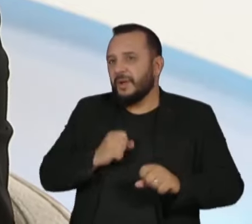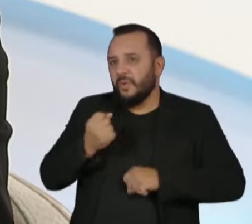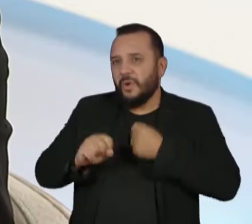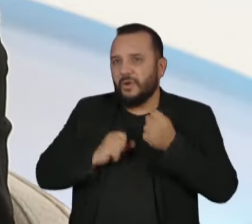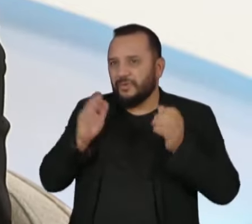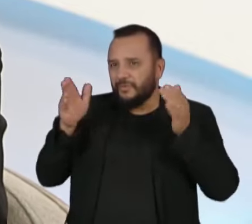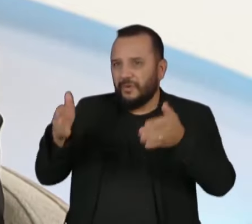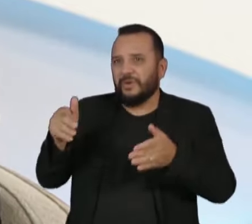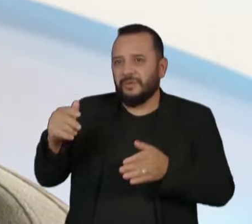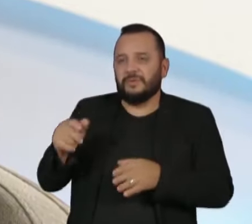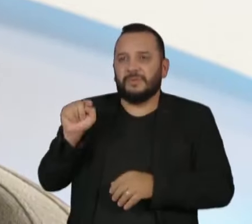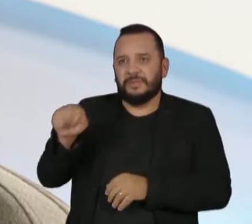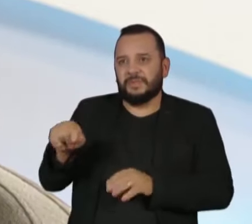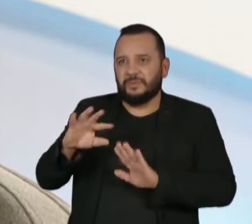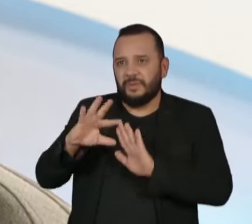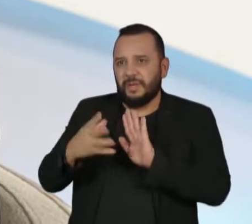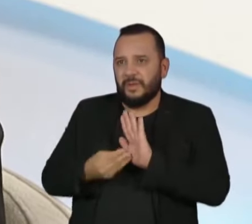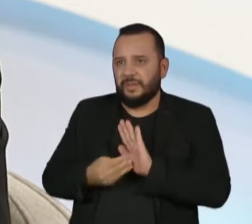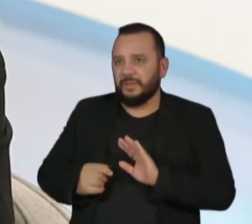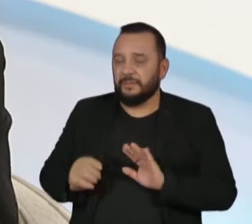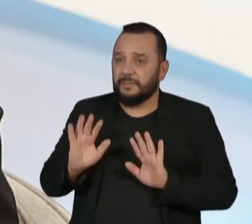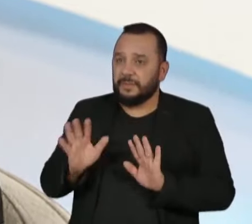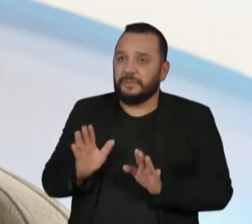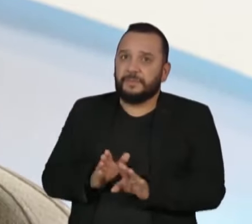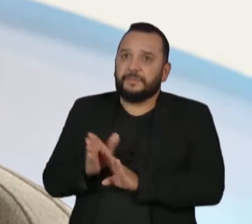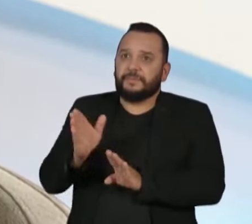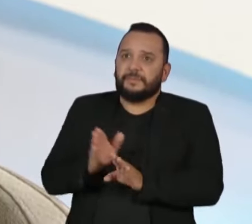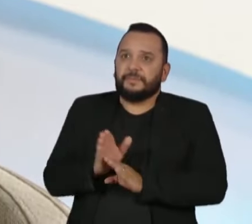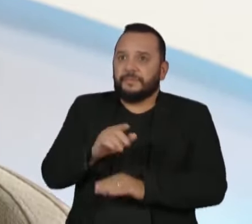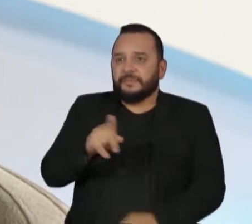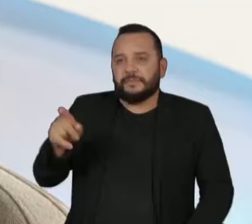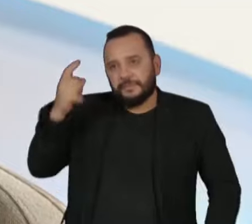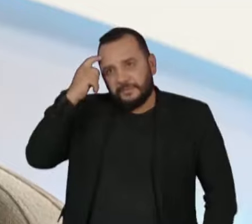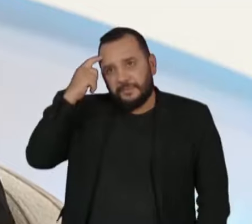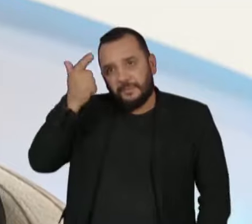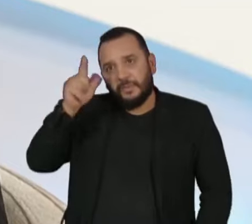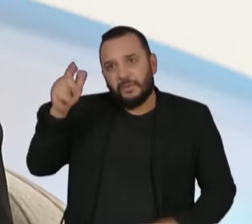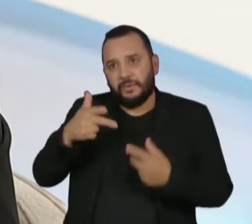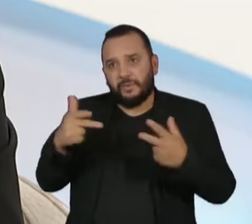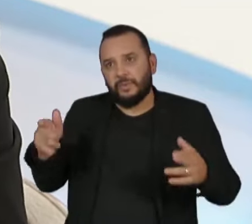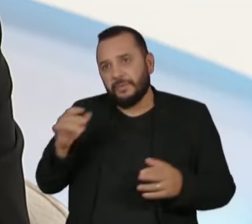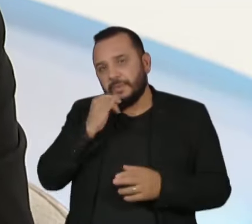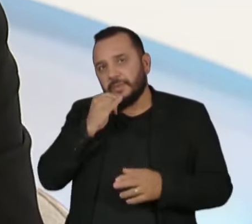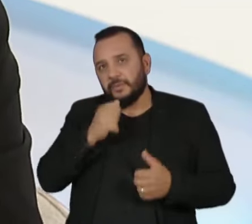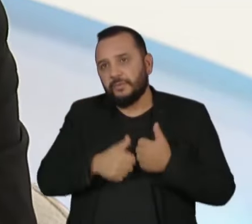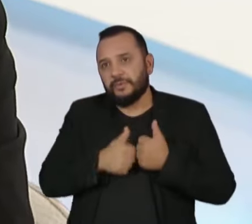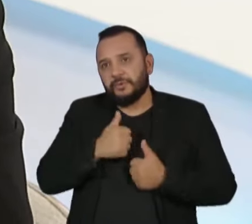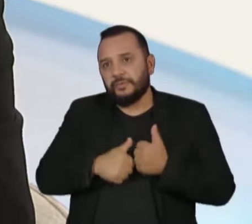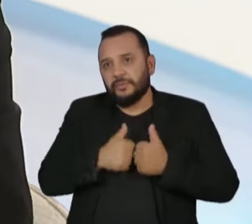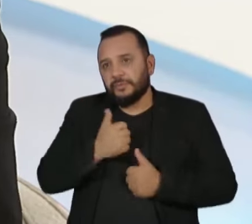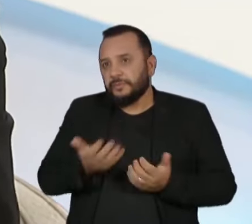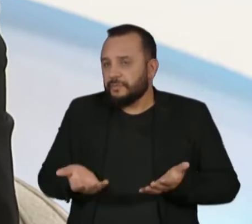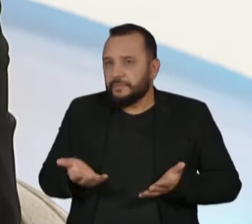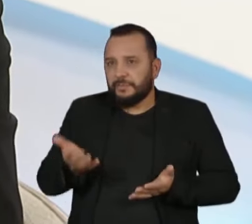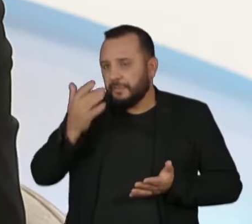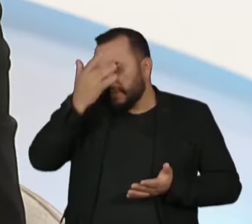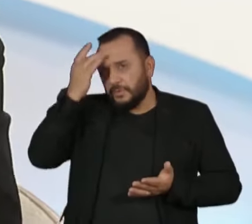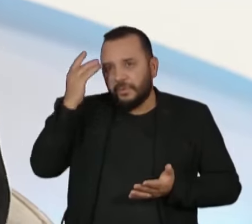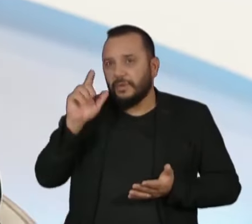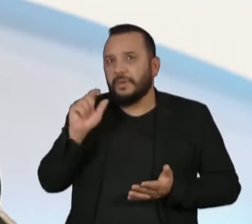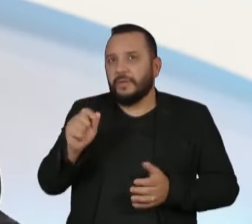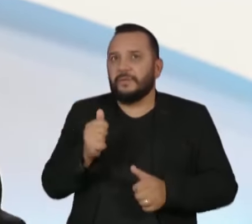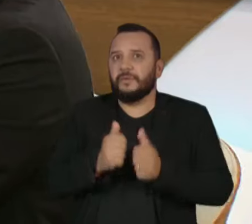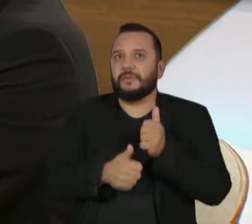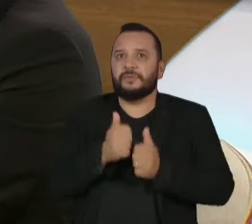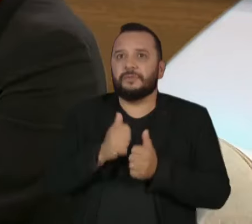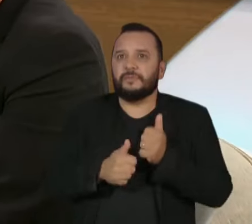isso. Mas eu gostaria de orientar essas pessoas para pensar em outras coisas. Por exemplo, o futebol. O futebol, ninguém jamais falou que uma